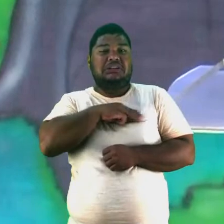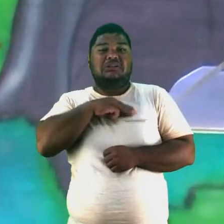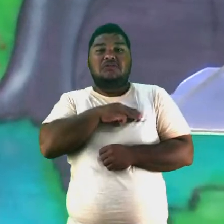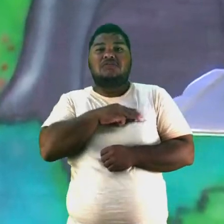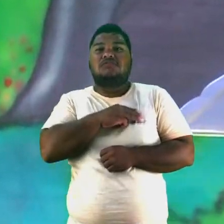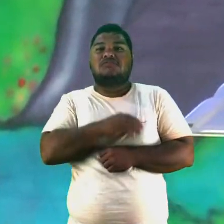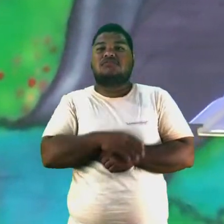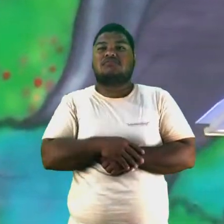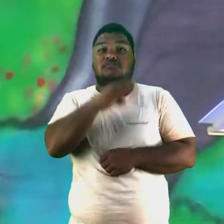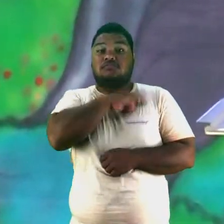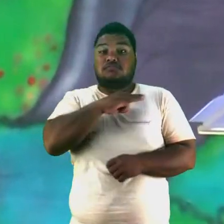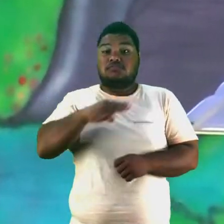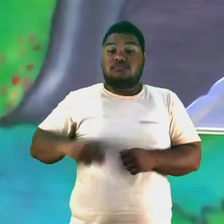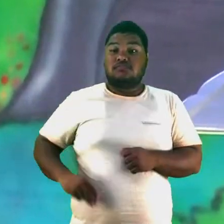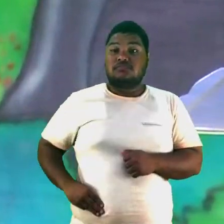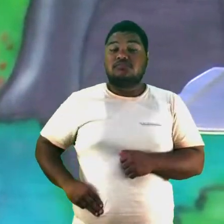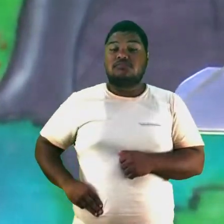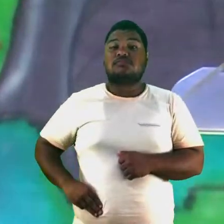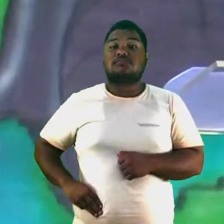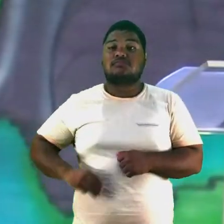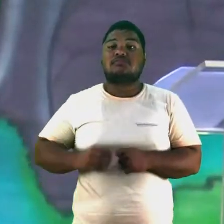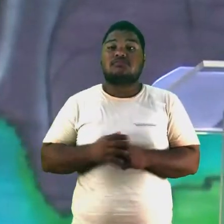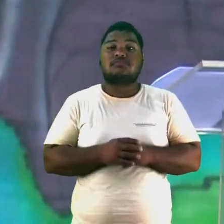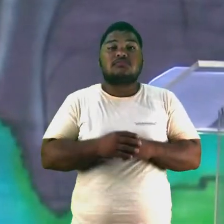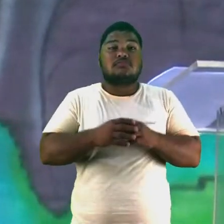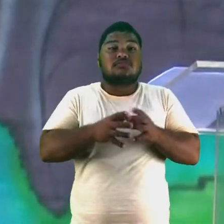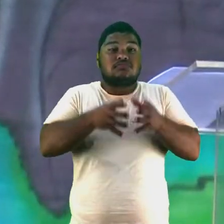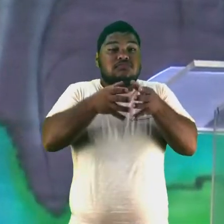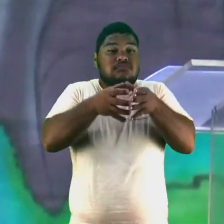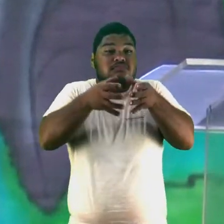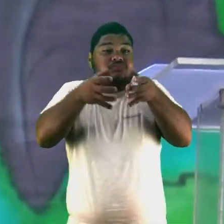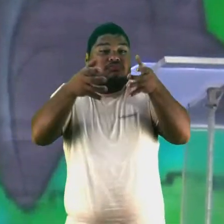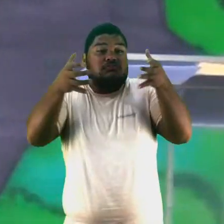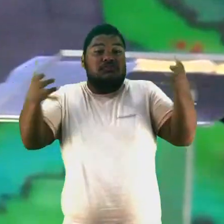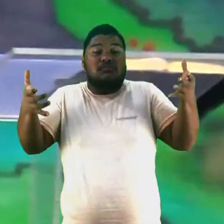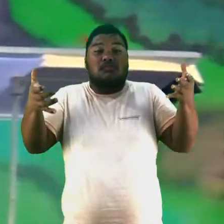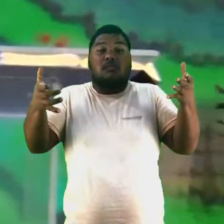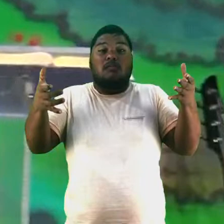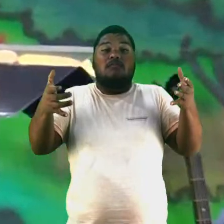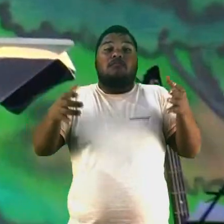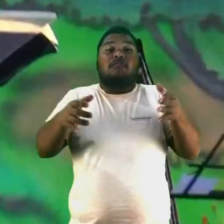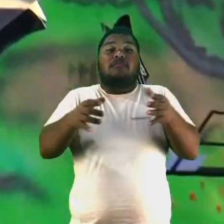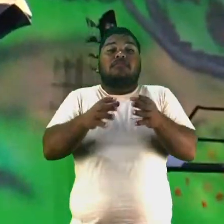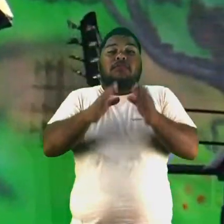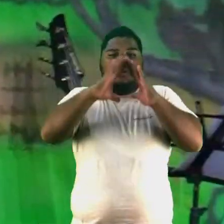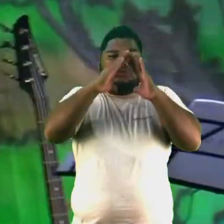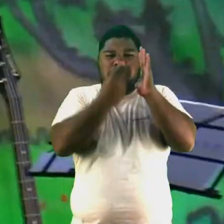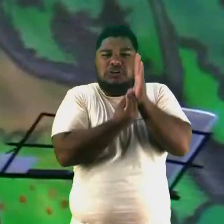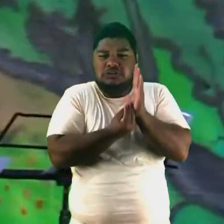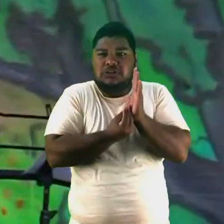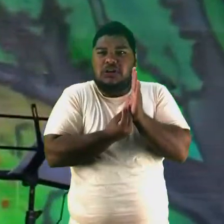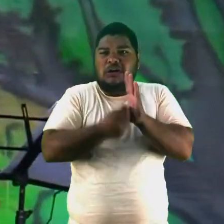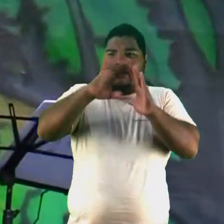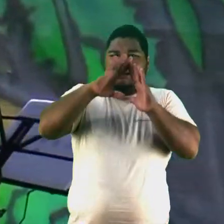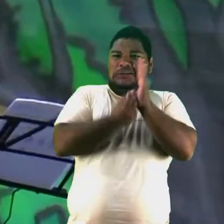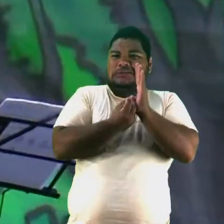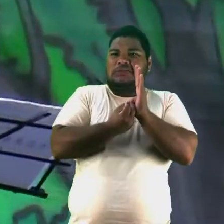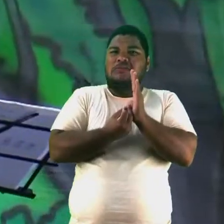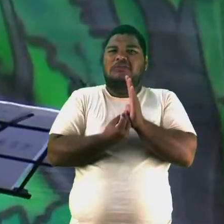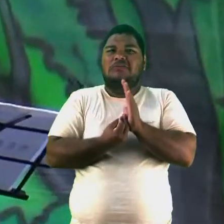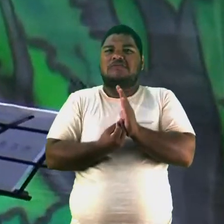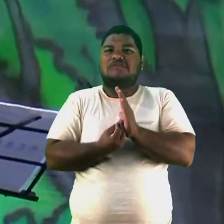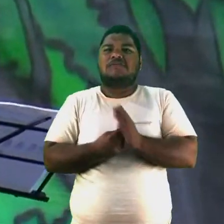recém havia pastoreado uma das maiores igrejas daquele primeiro século, que era a igreja na cidade de Éfeso.